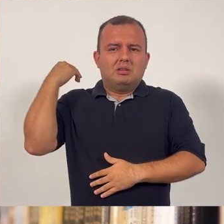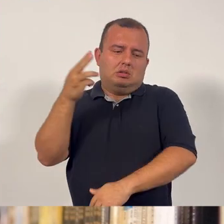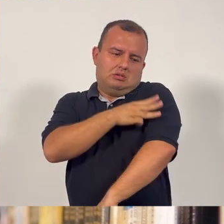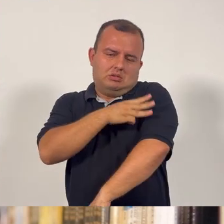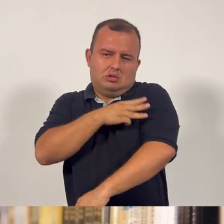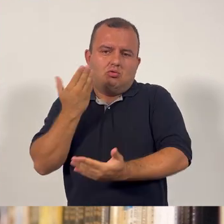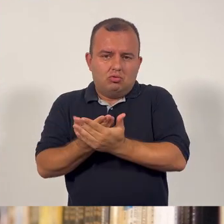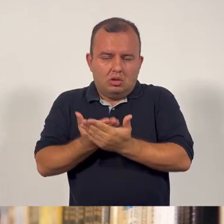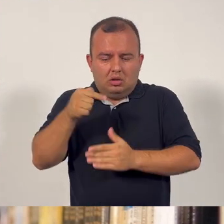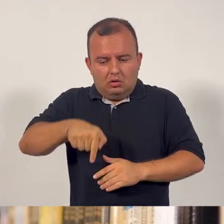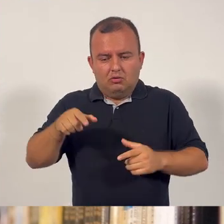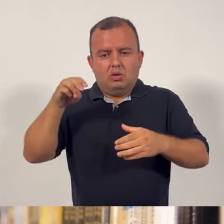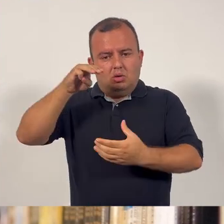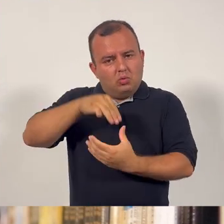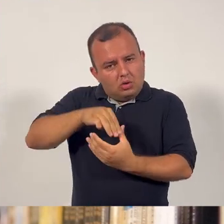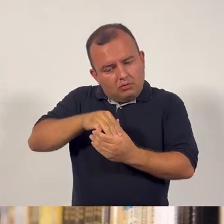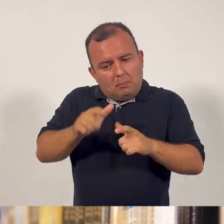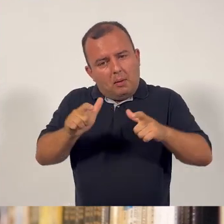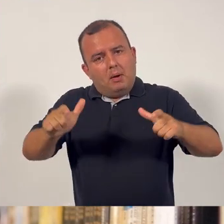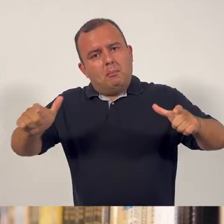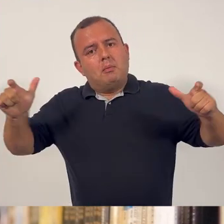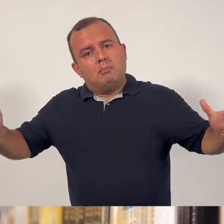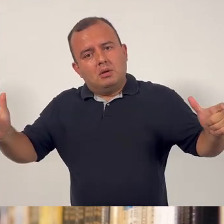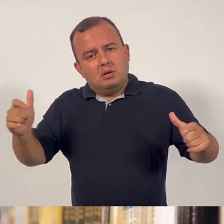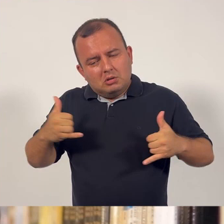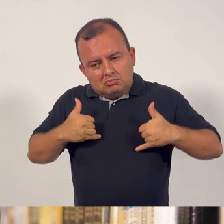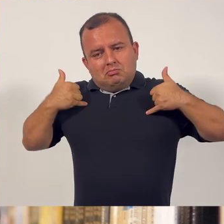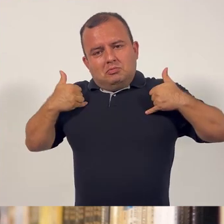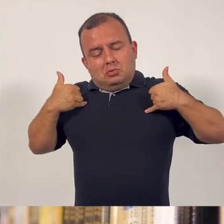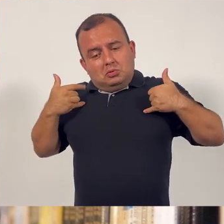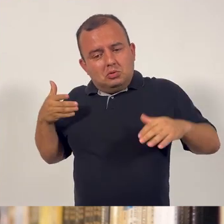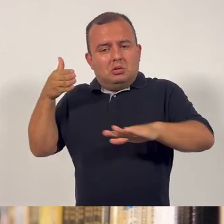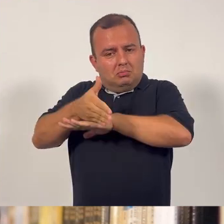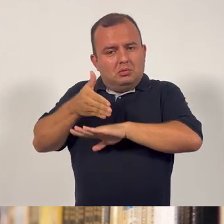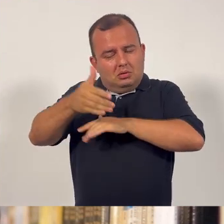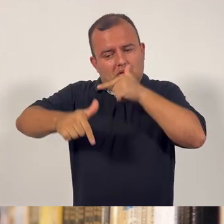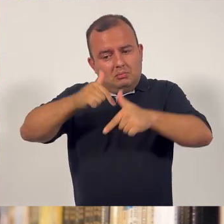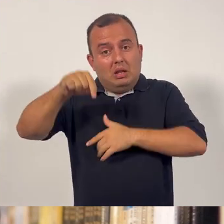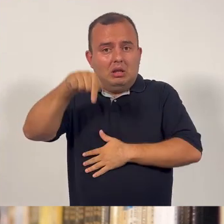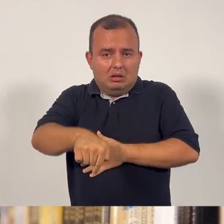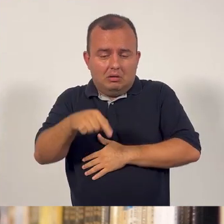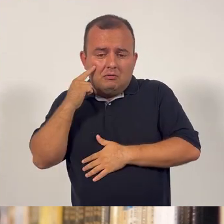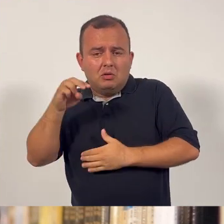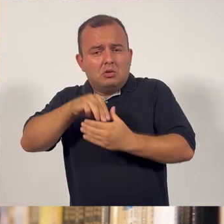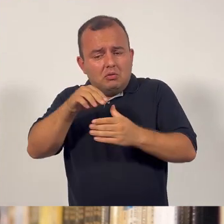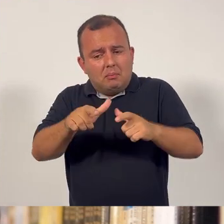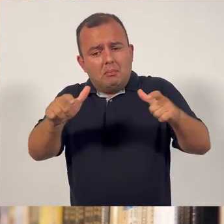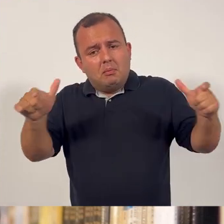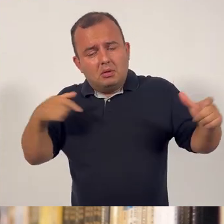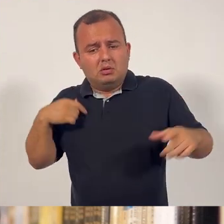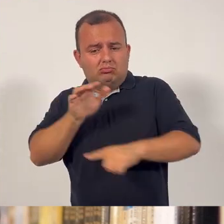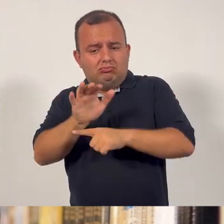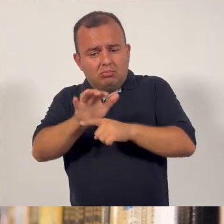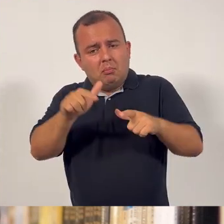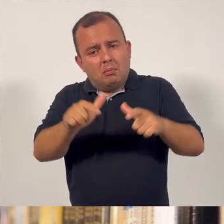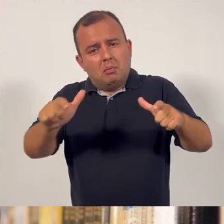o crescimento da instituição. Então, para mim é um orgulho fazer parte dessa instituição, fazer parte do crescimento dela,